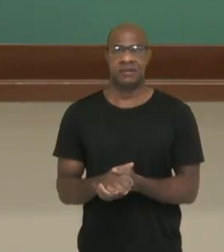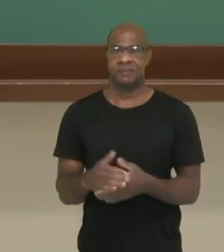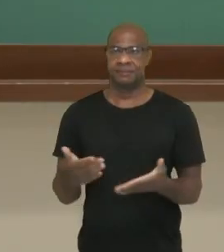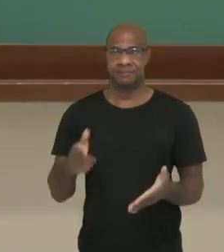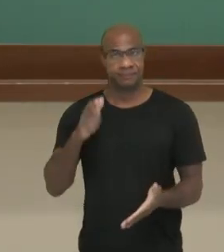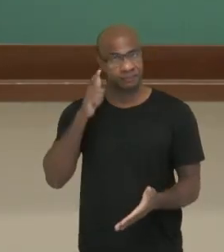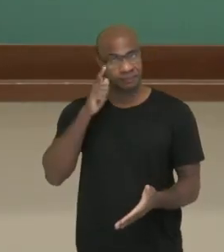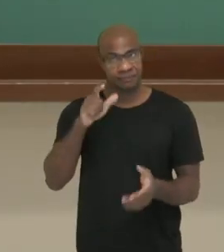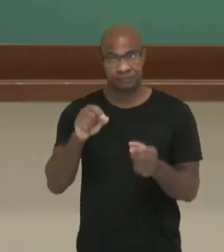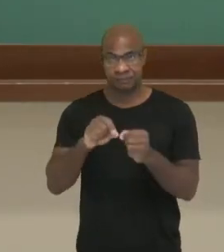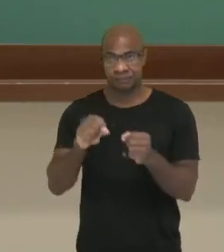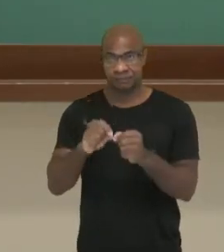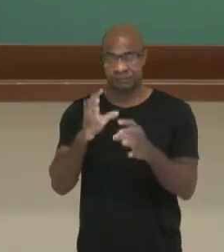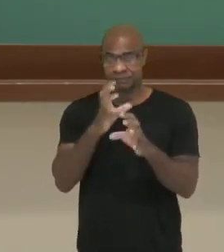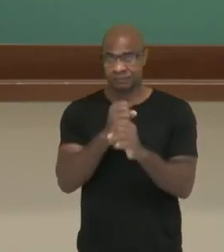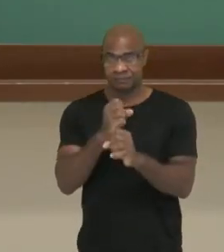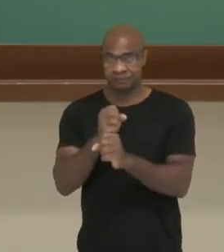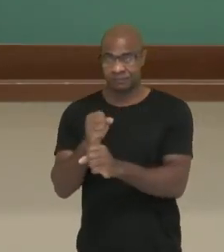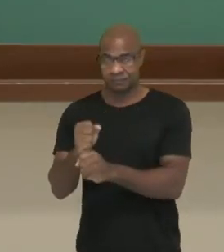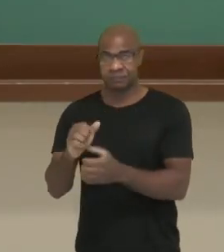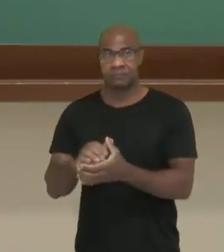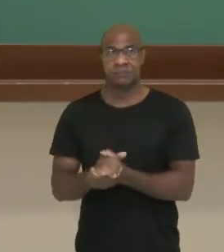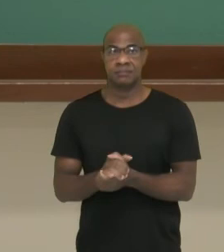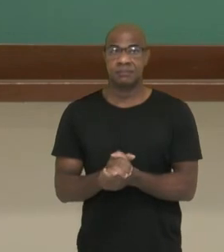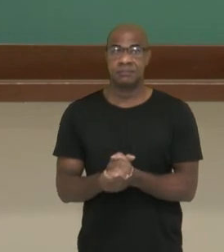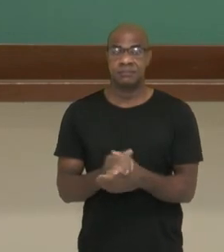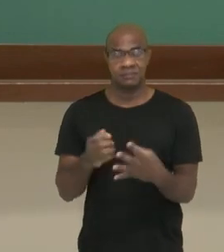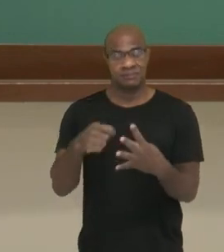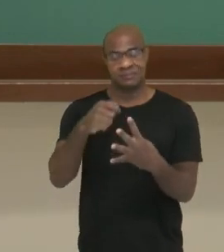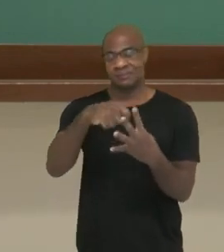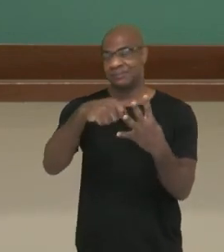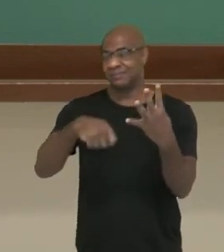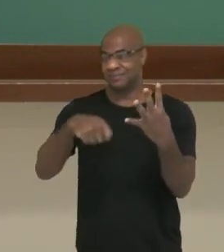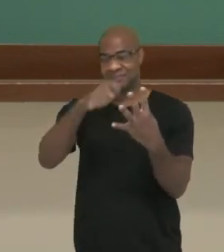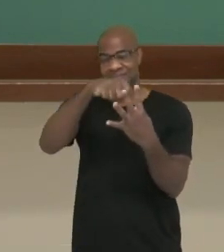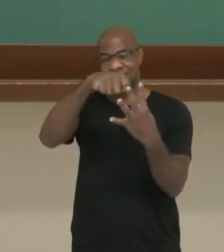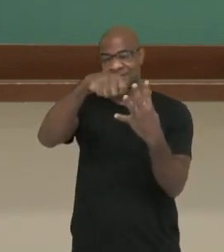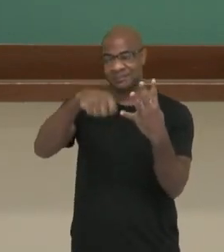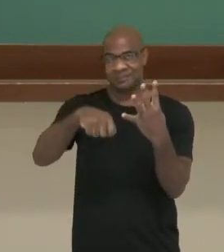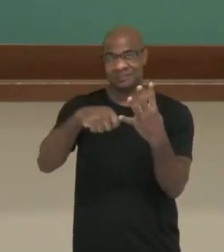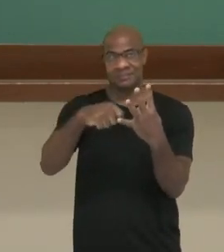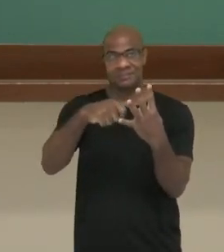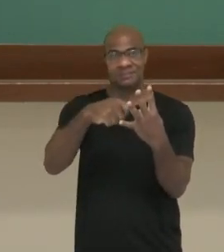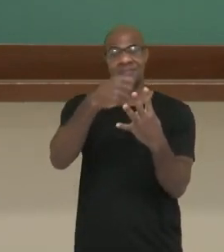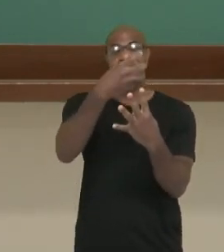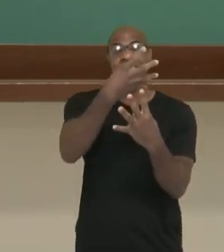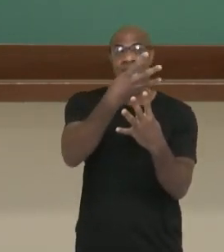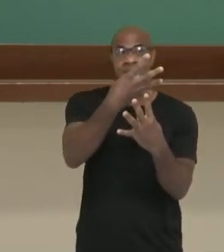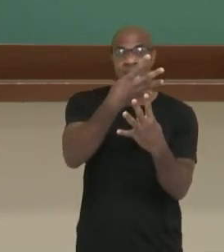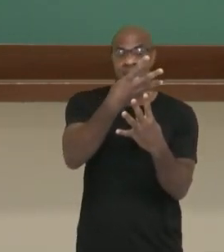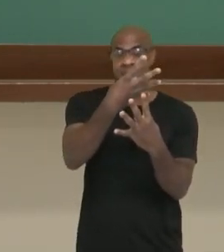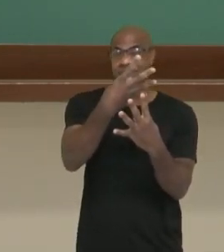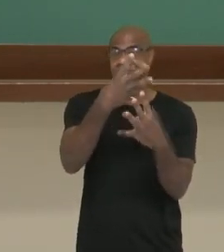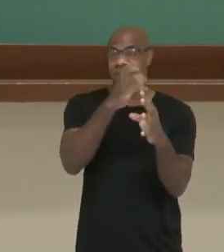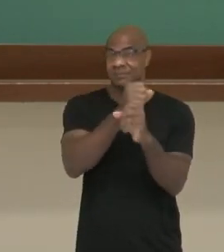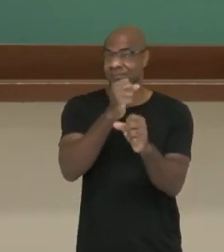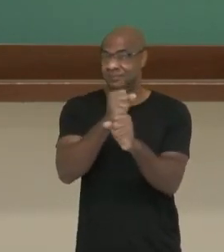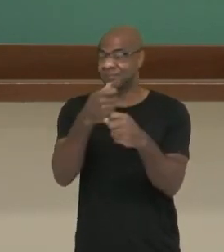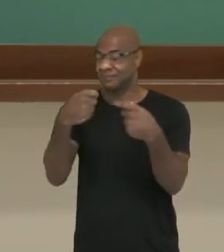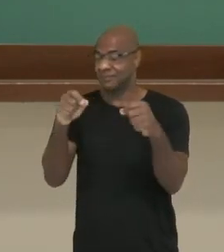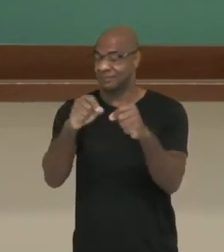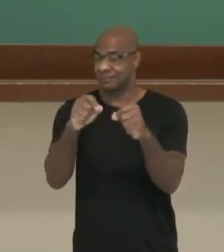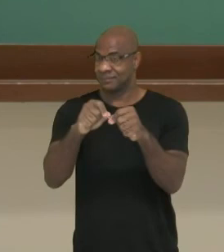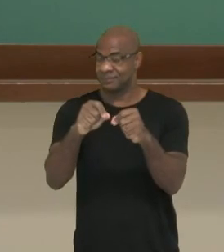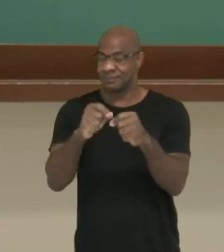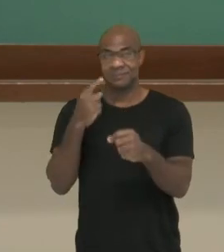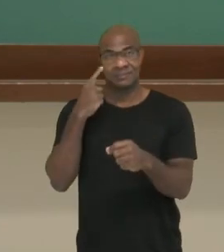Conseguiu fazer essa conta? São 4 meses, então nós precisaríamos fazer 4 continhas, tá bom? Vamos